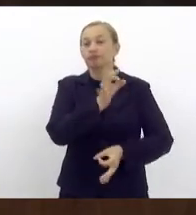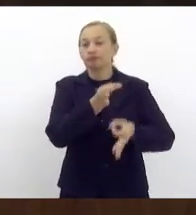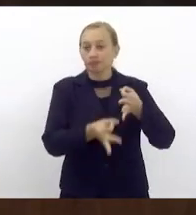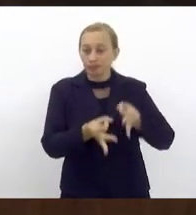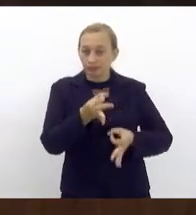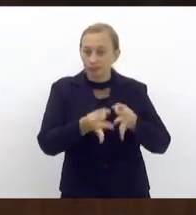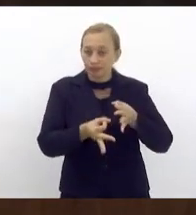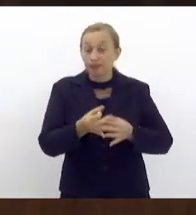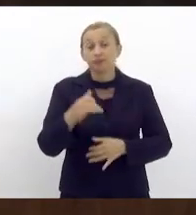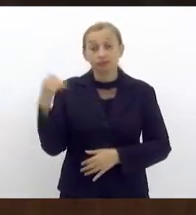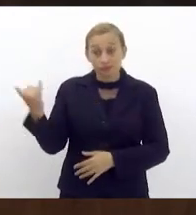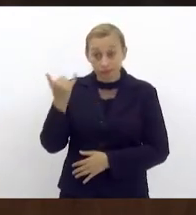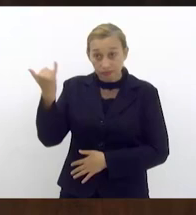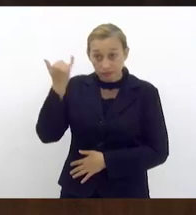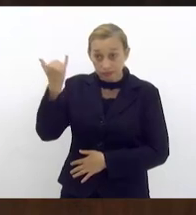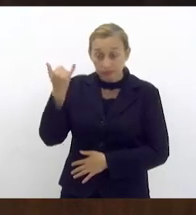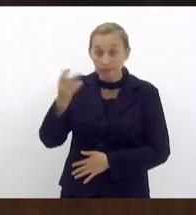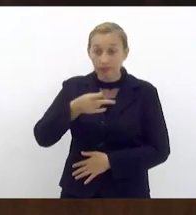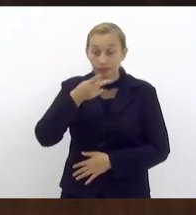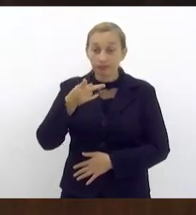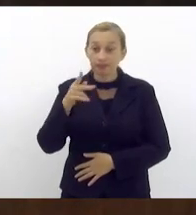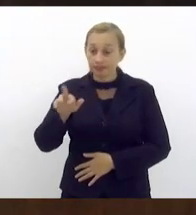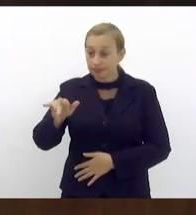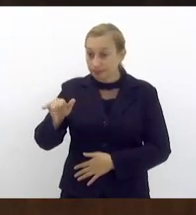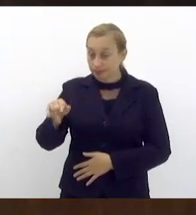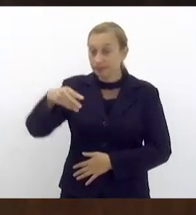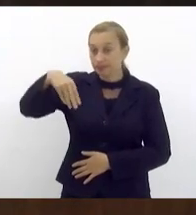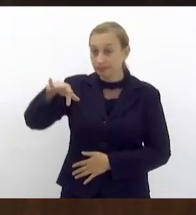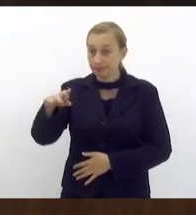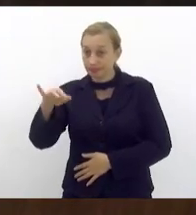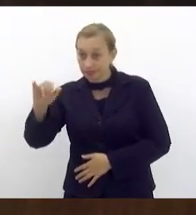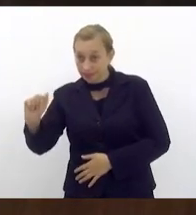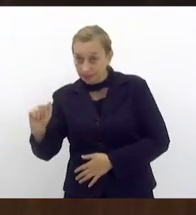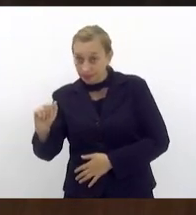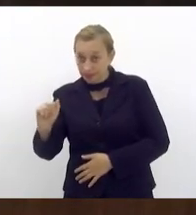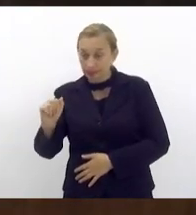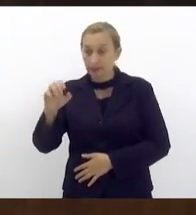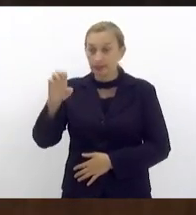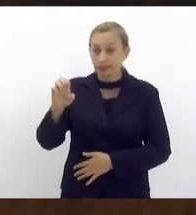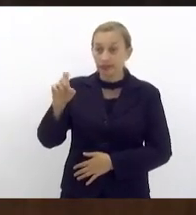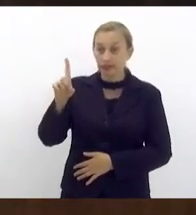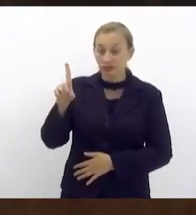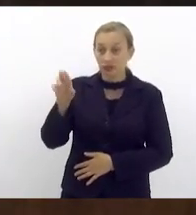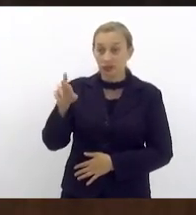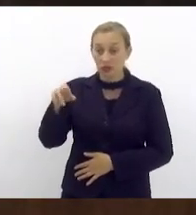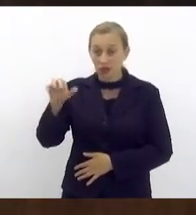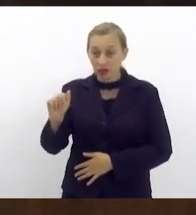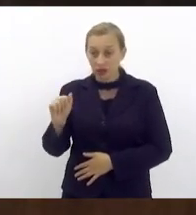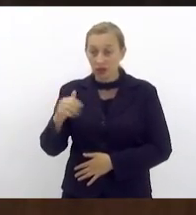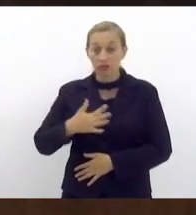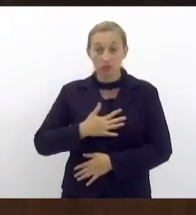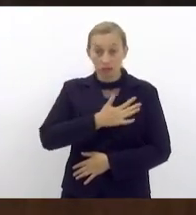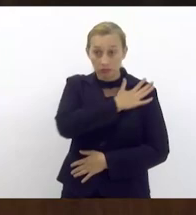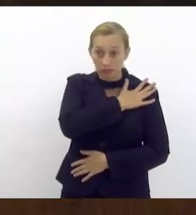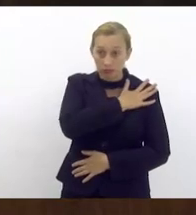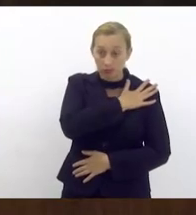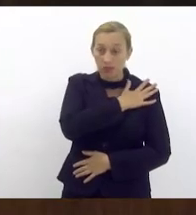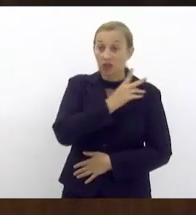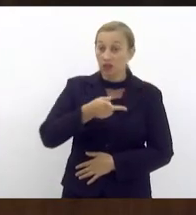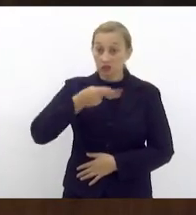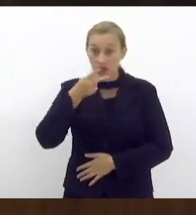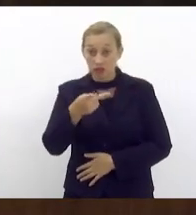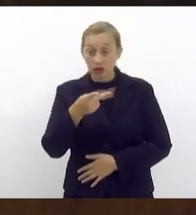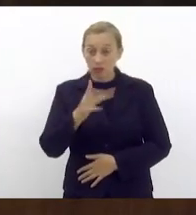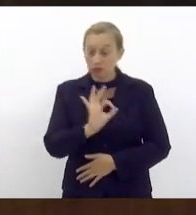e é importante dizer que o irmão da Maria Eduarda é militar do exército ele afundou